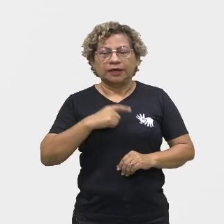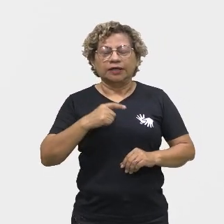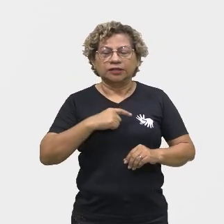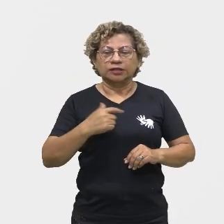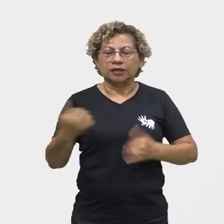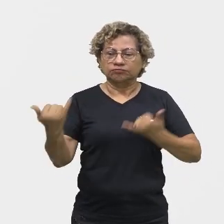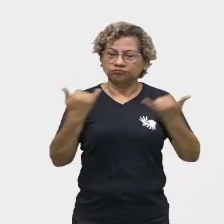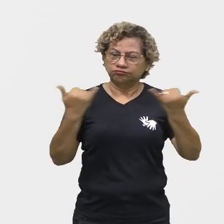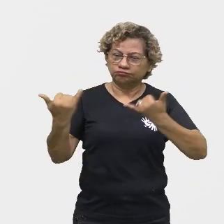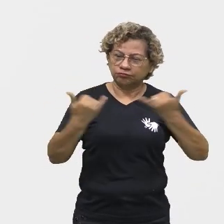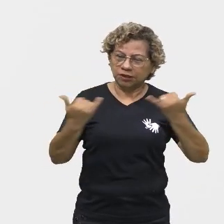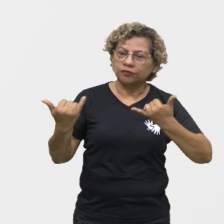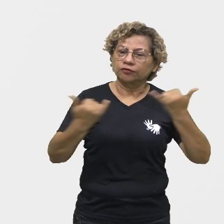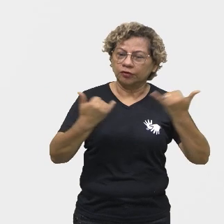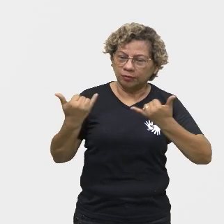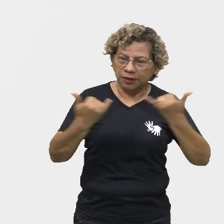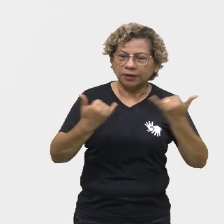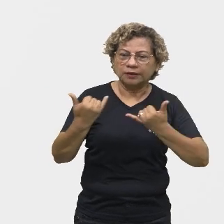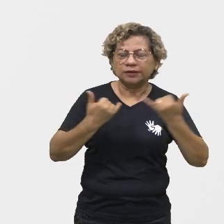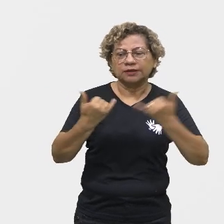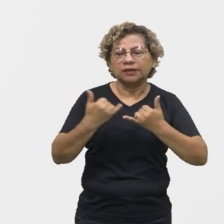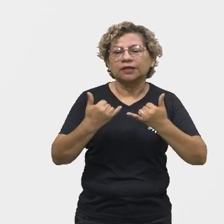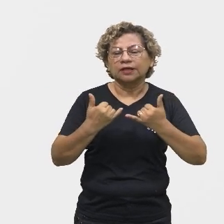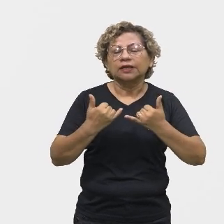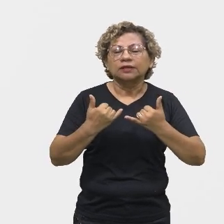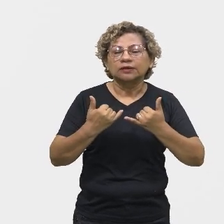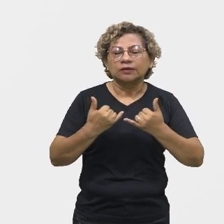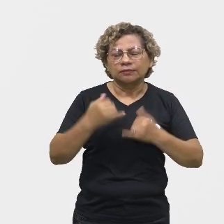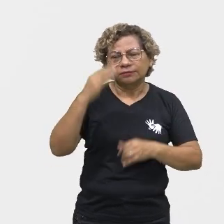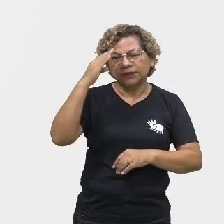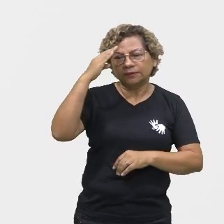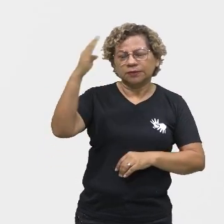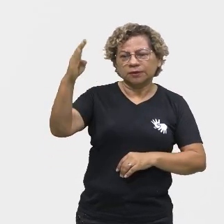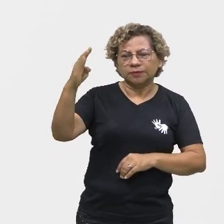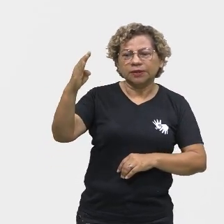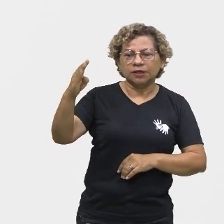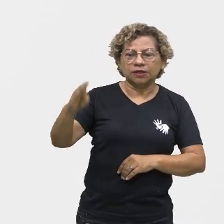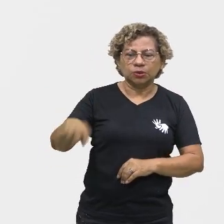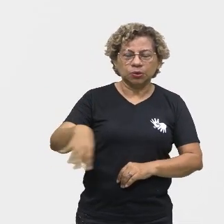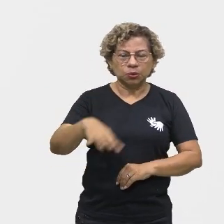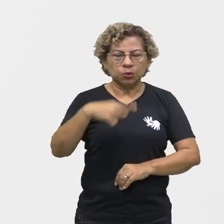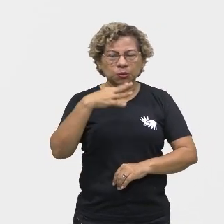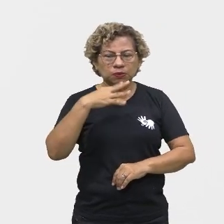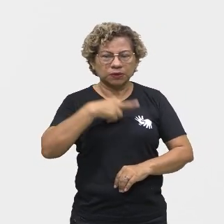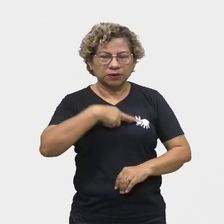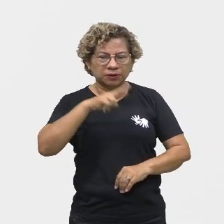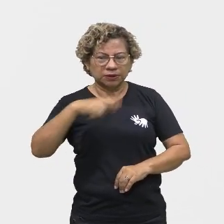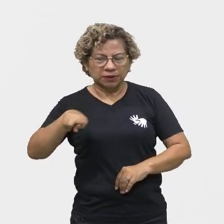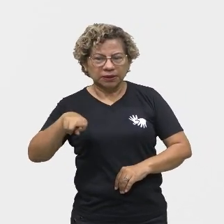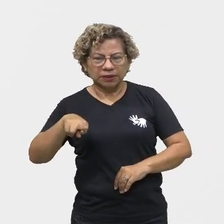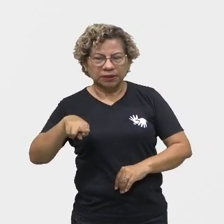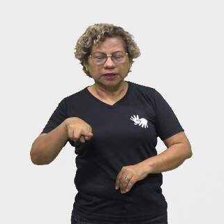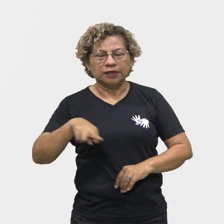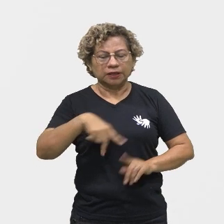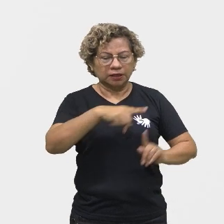informações contidas nos conhecimentos religiosos de determinada religião?